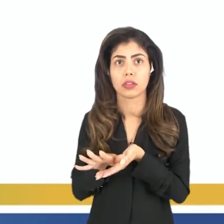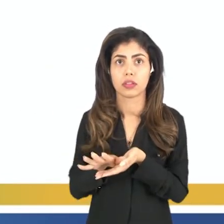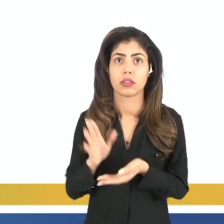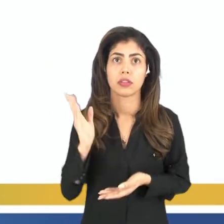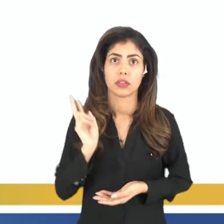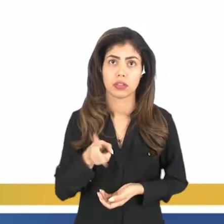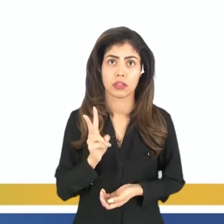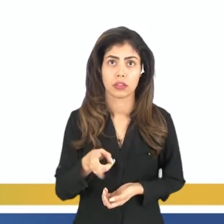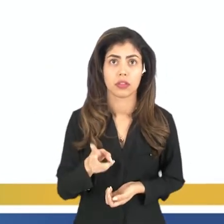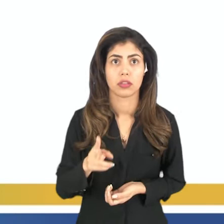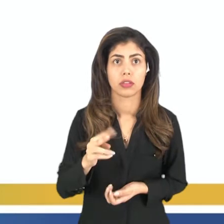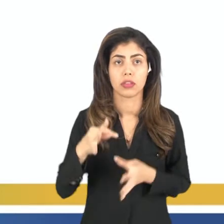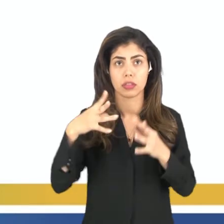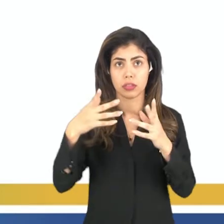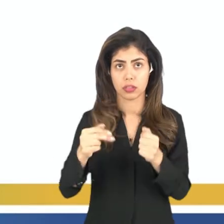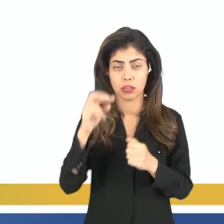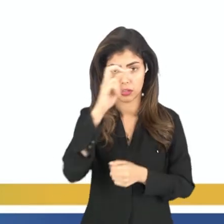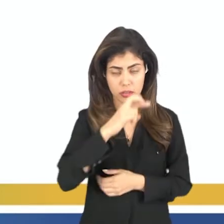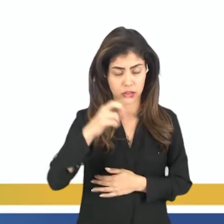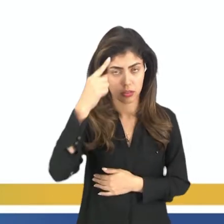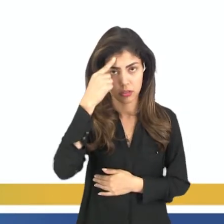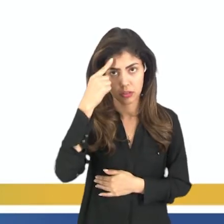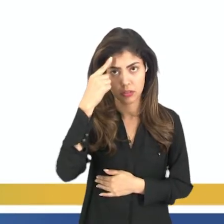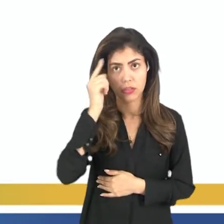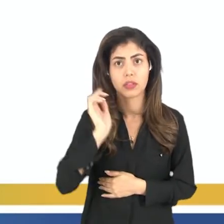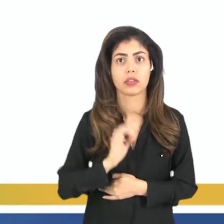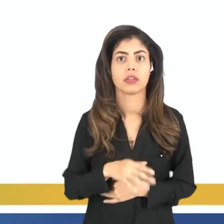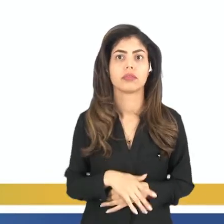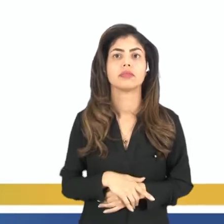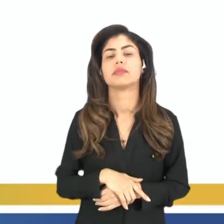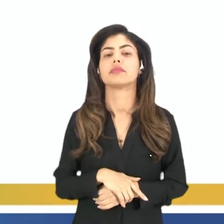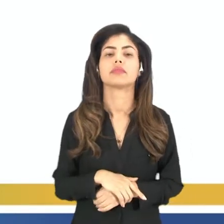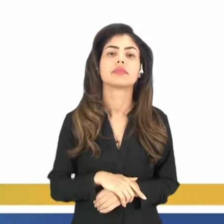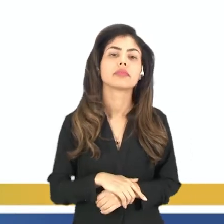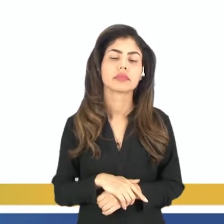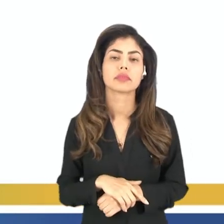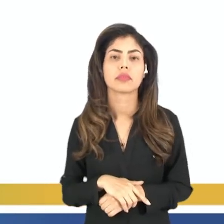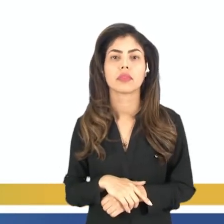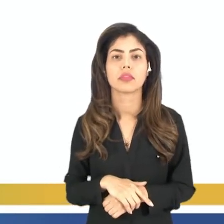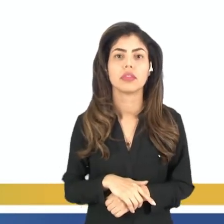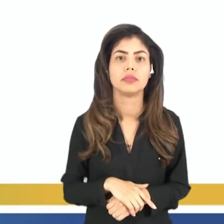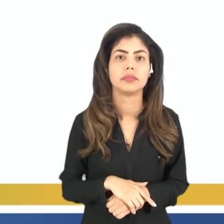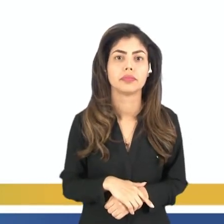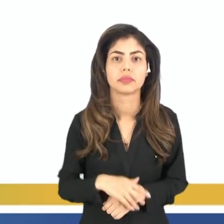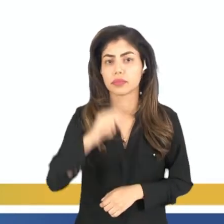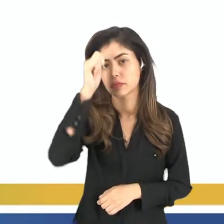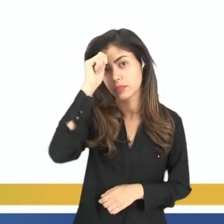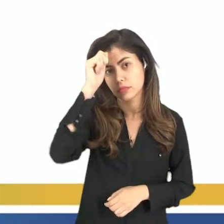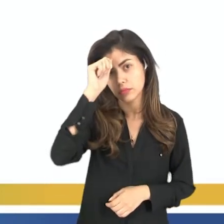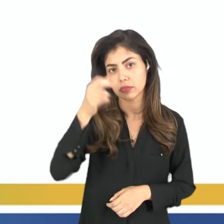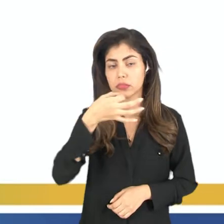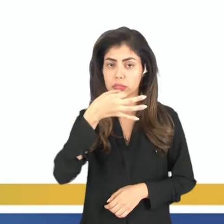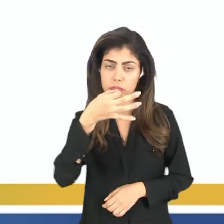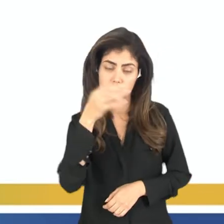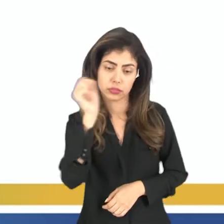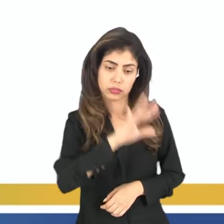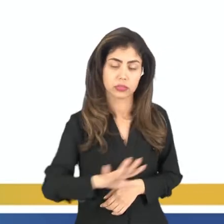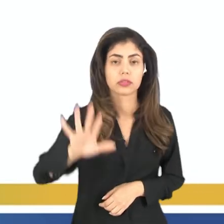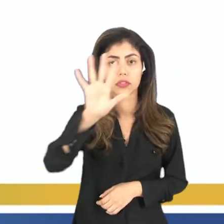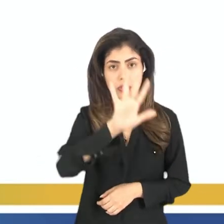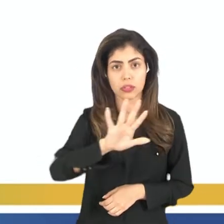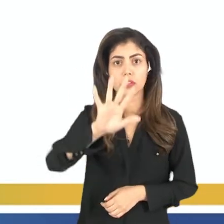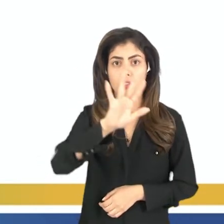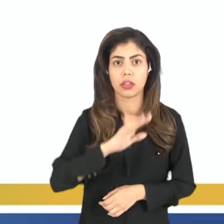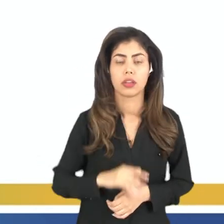excluído desde siempre todo planteamiento de análisis ou de pensamento. Então, o autor pegou uma opinião aí geral,